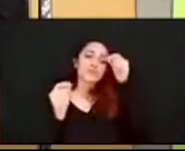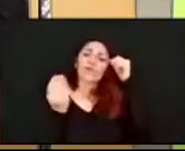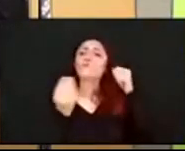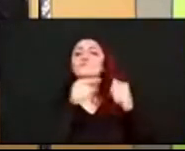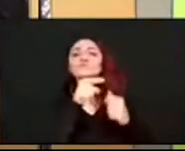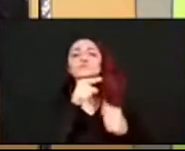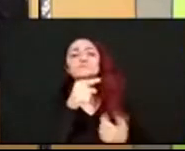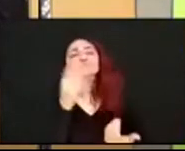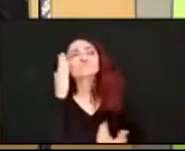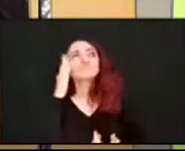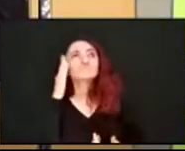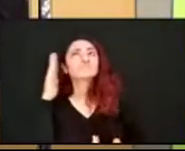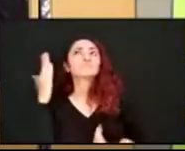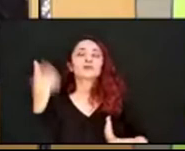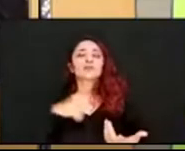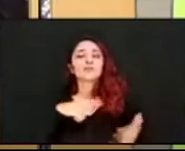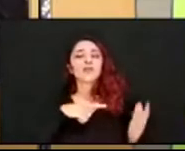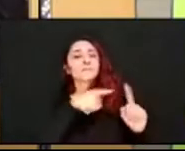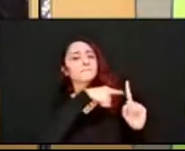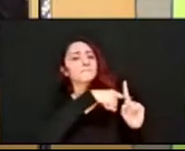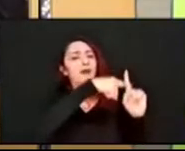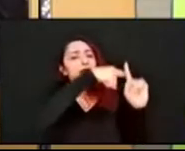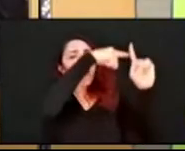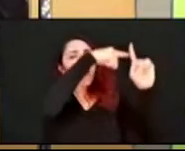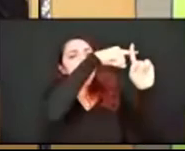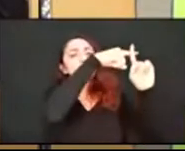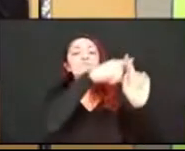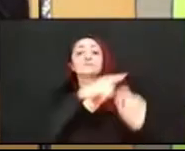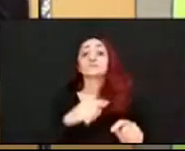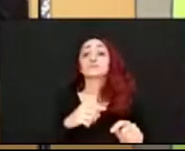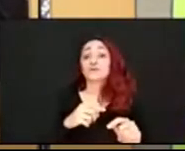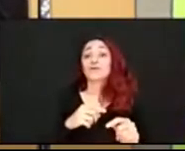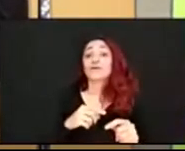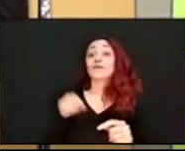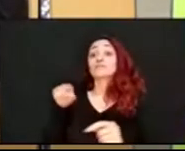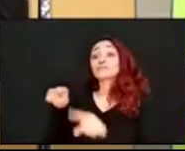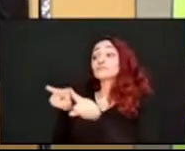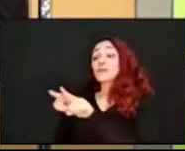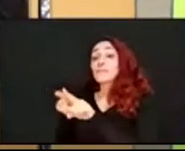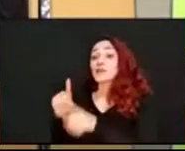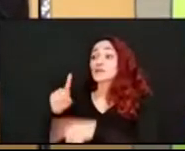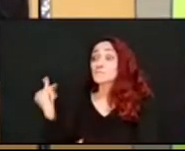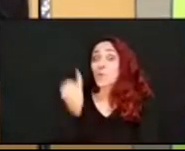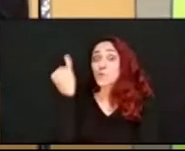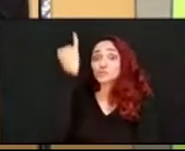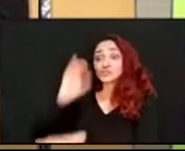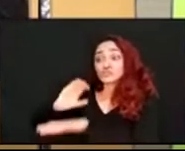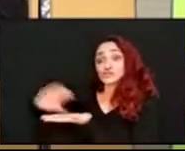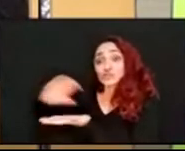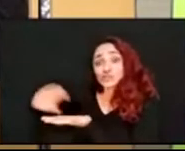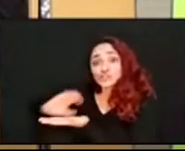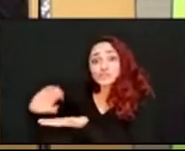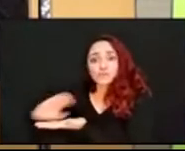benefícios versus é importantes investimentos que devem ser feitos nesse tema